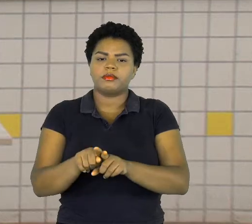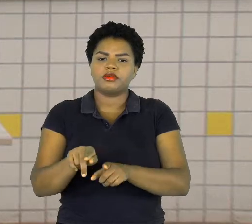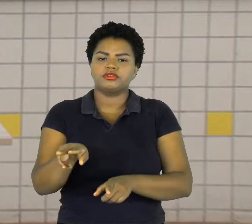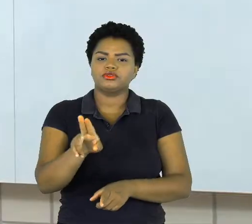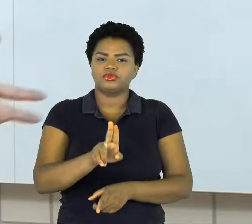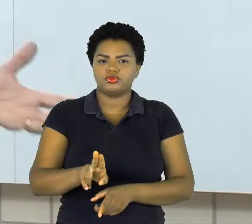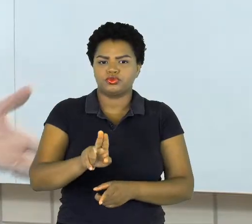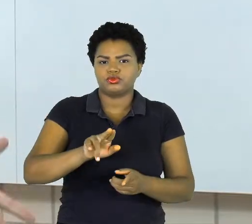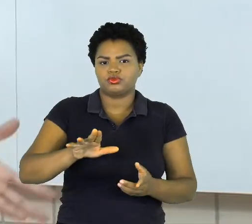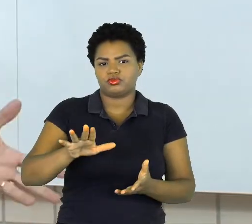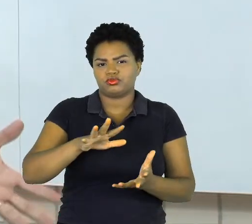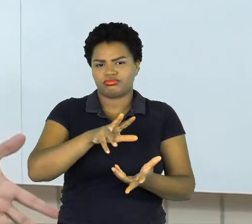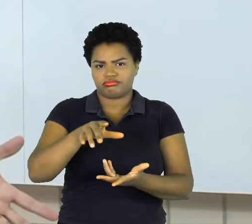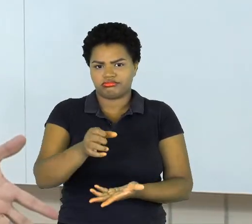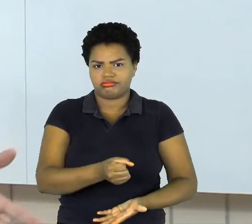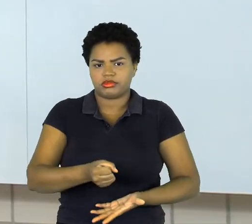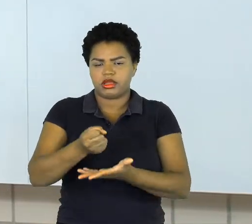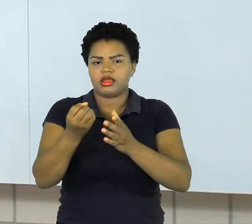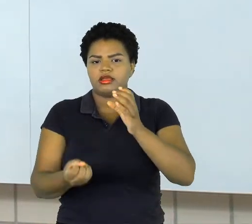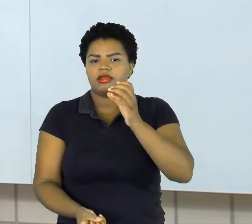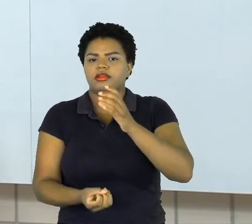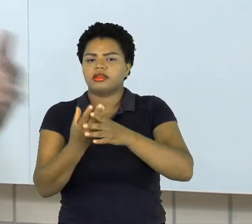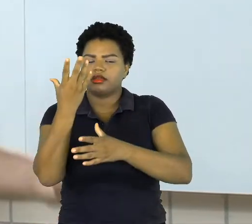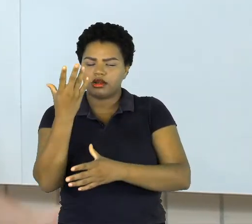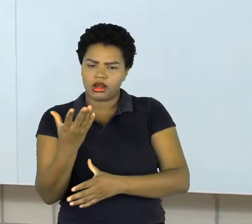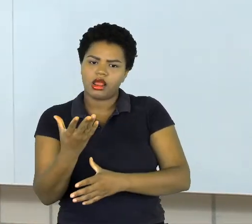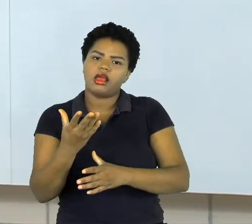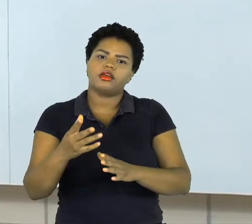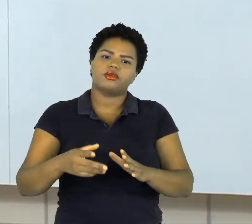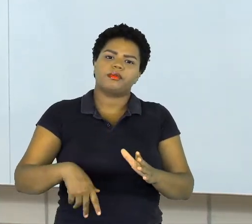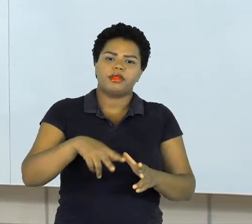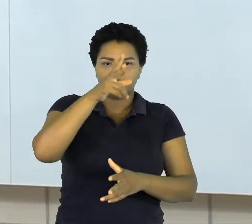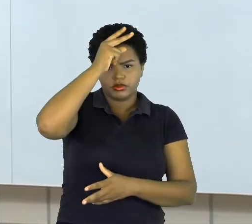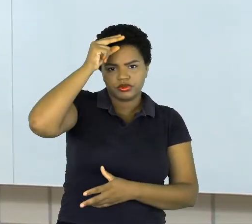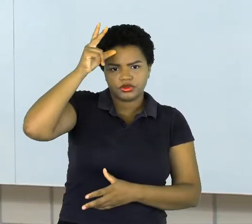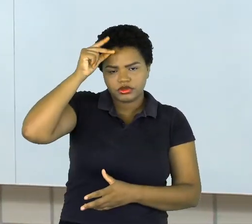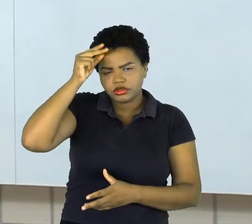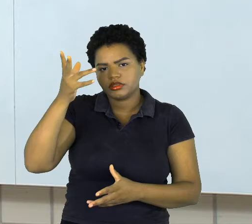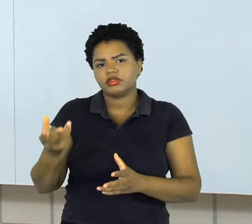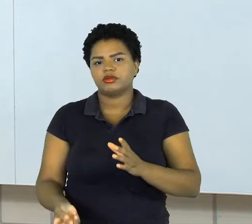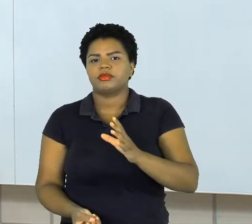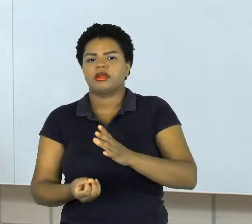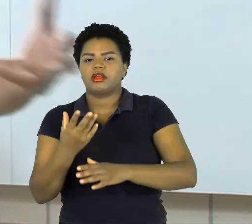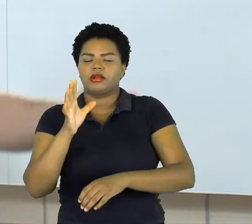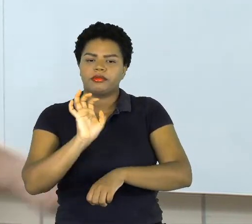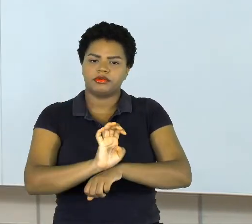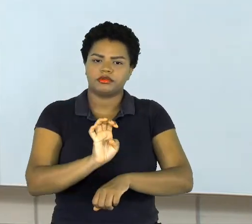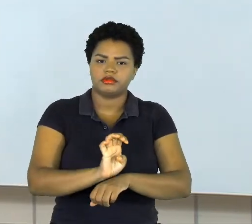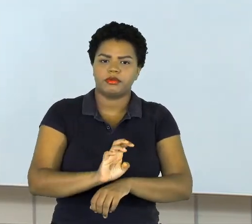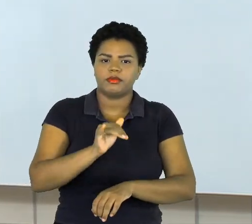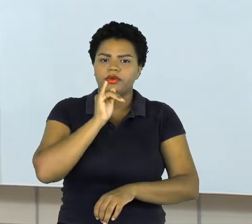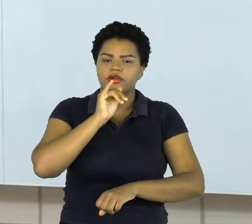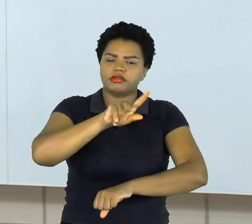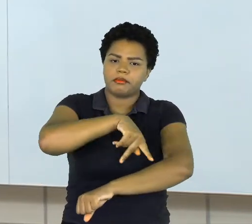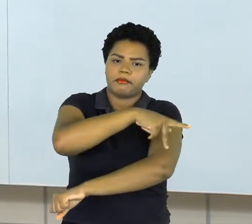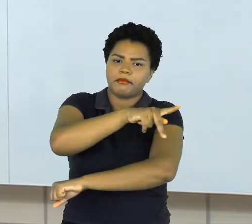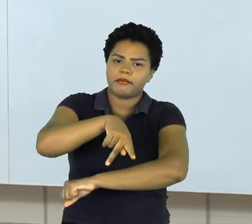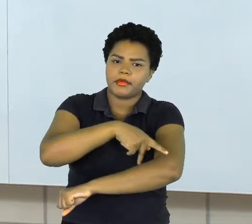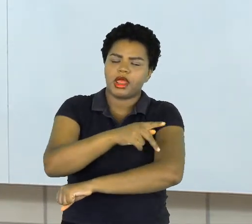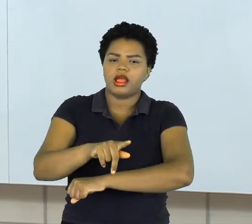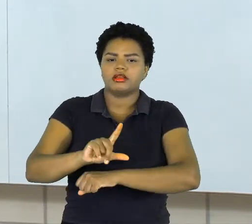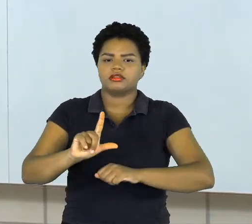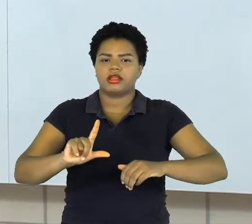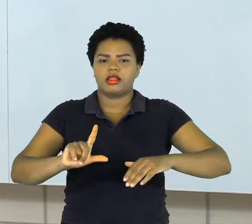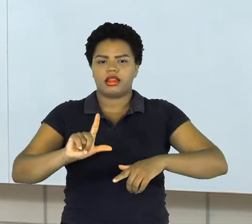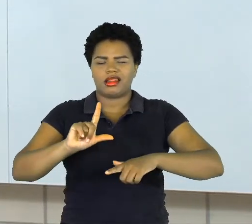estados ou criados pelos municípios. Quando se fala Parque Estadual do Lajeado, Parque Estadual do Cantão, são